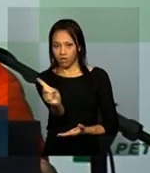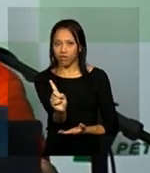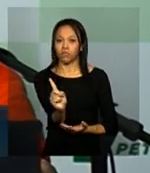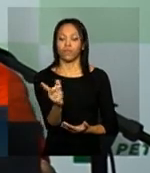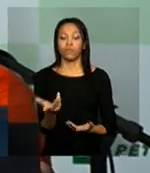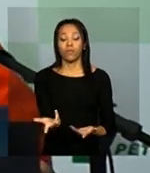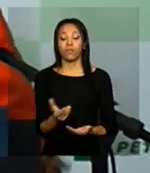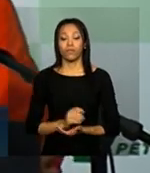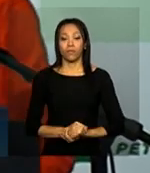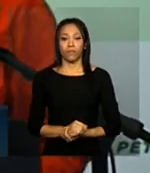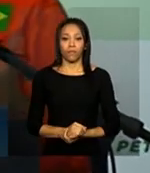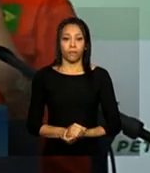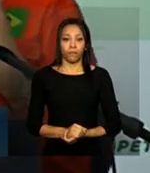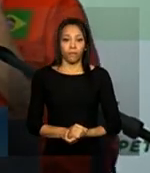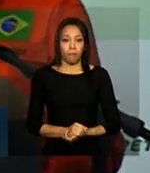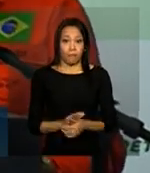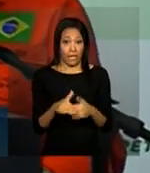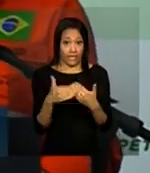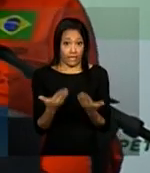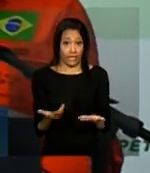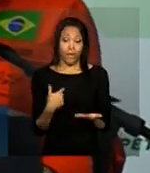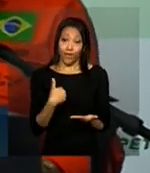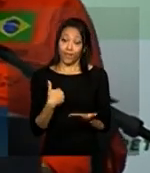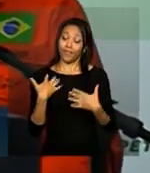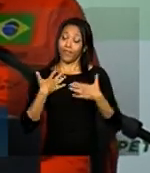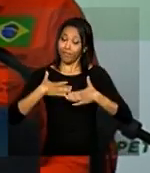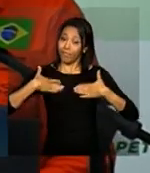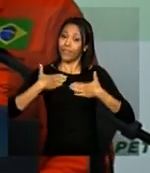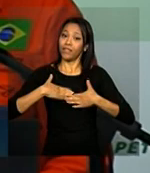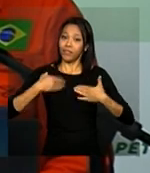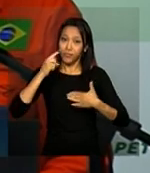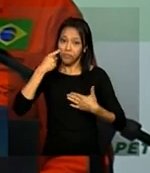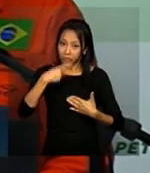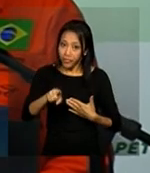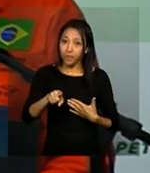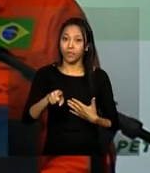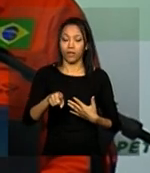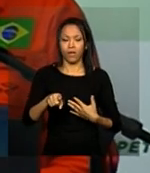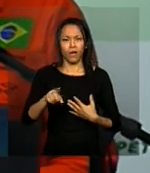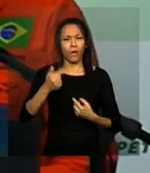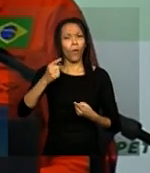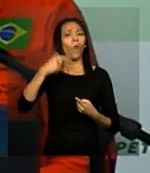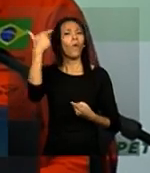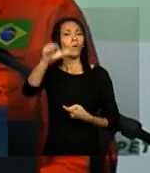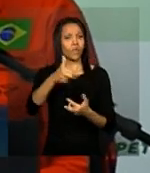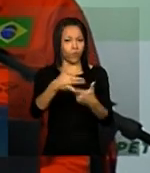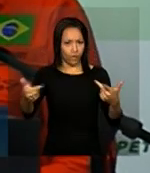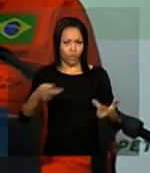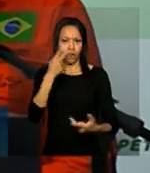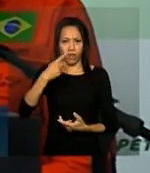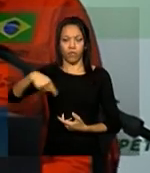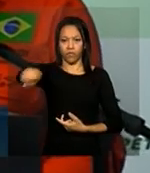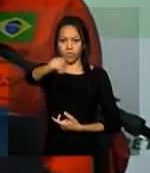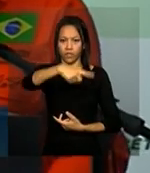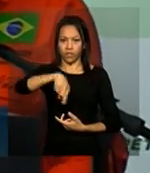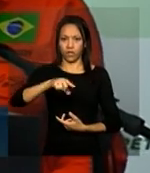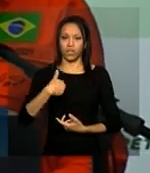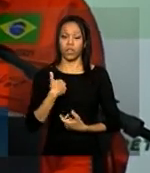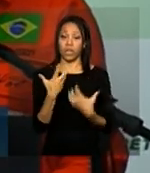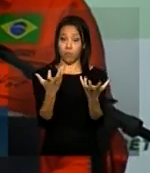Mas, então, eu fiquei muito feliz. Mas eu quero dizer uma outra coisa para vocês. Eu